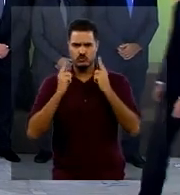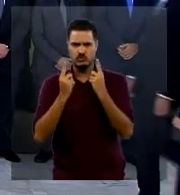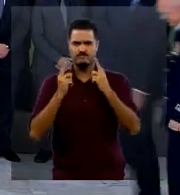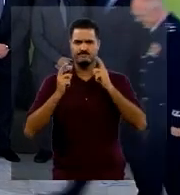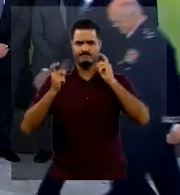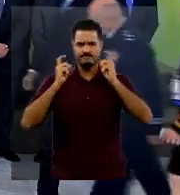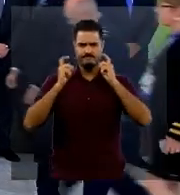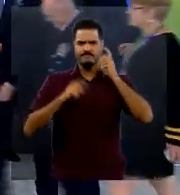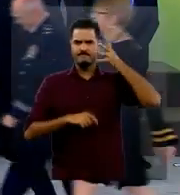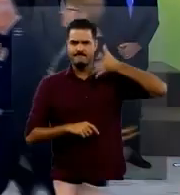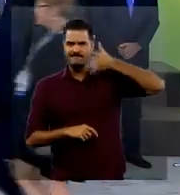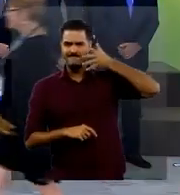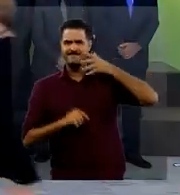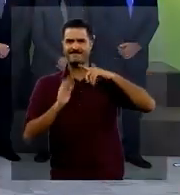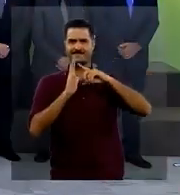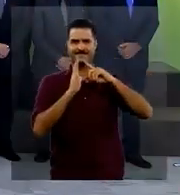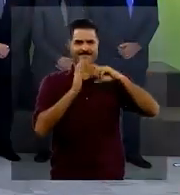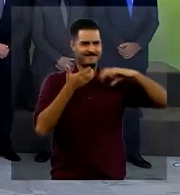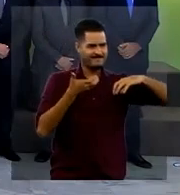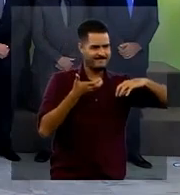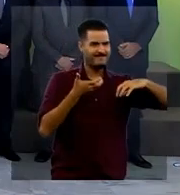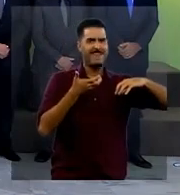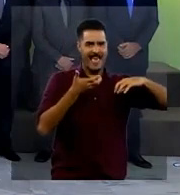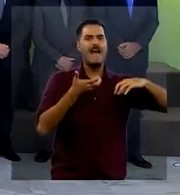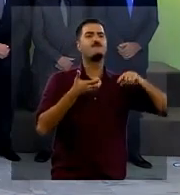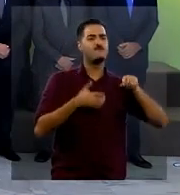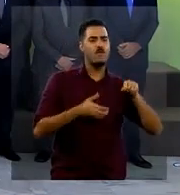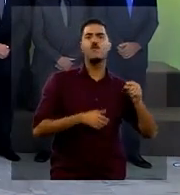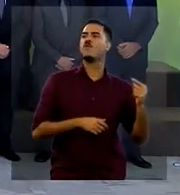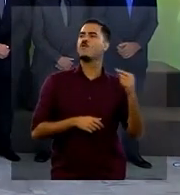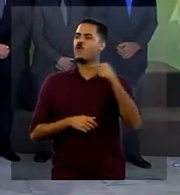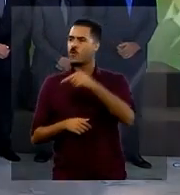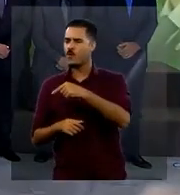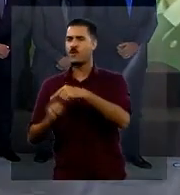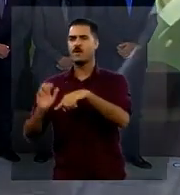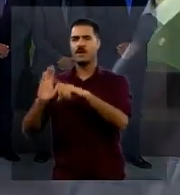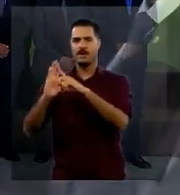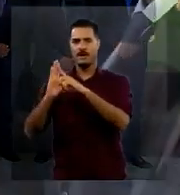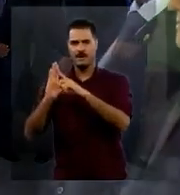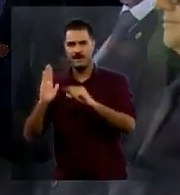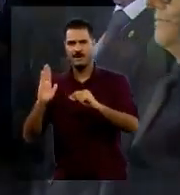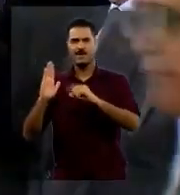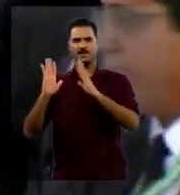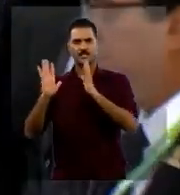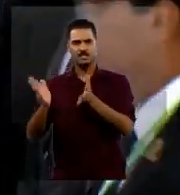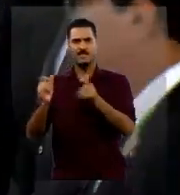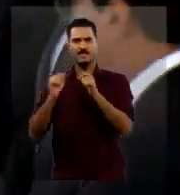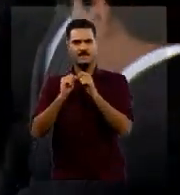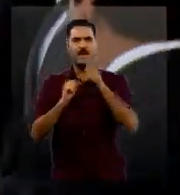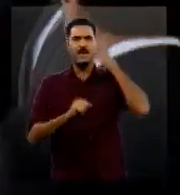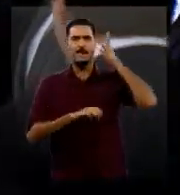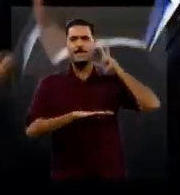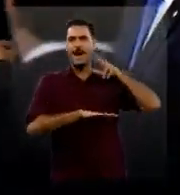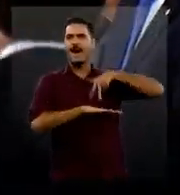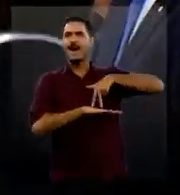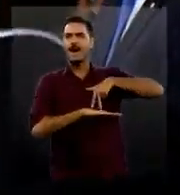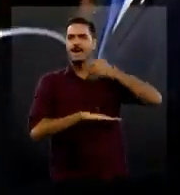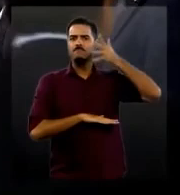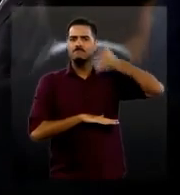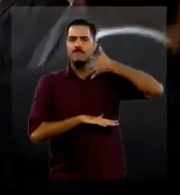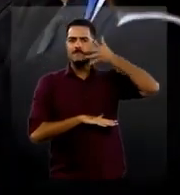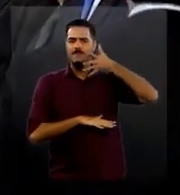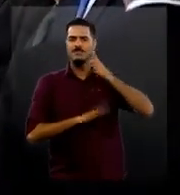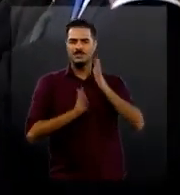depois seguiram ali para o Planalto, fizeram o primeiro pronunciamento à nação. Todo o rito de posse. Todo o